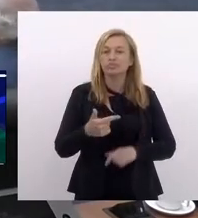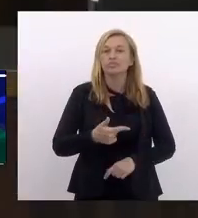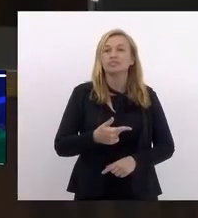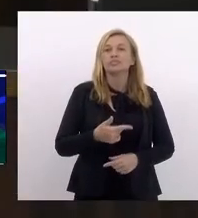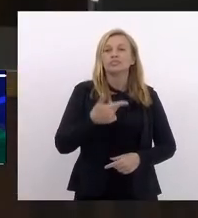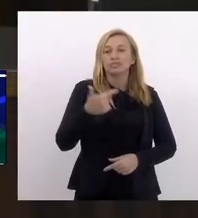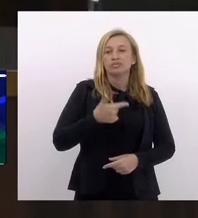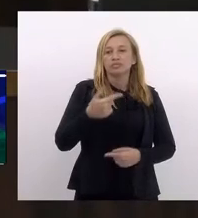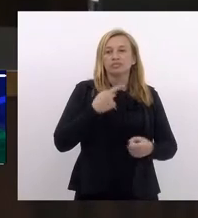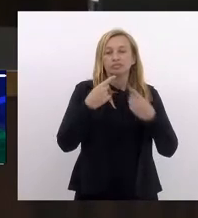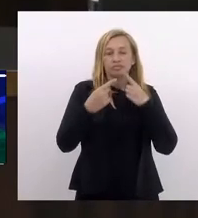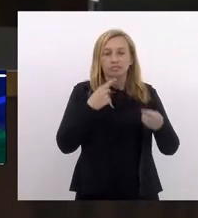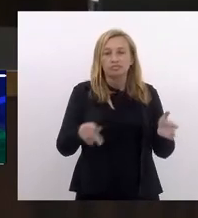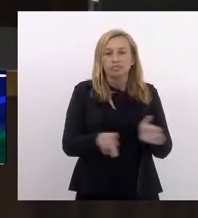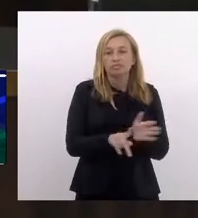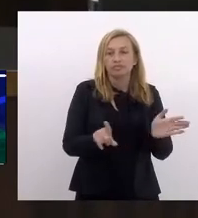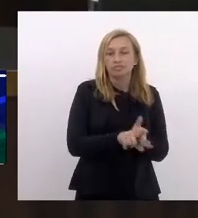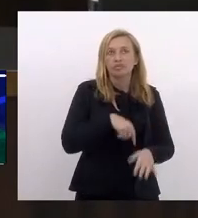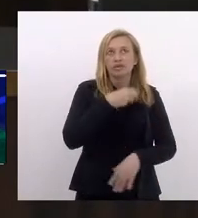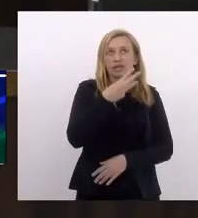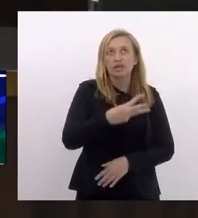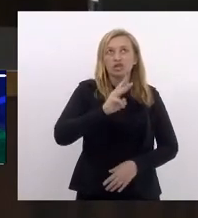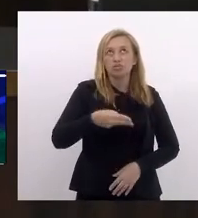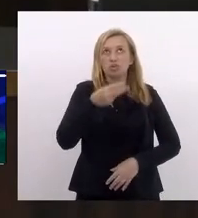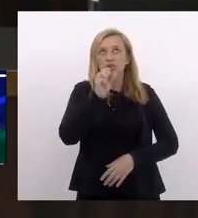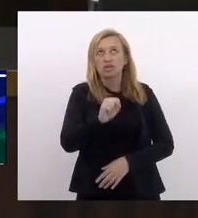em segunda discussão o projeto de lei número